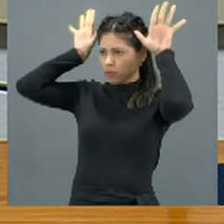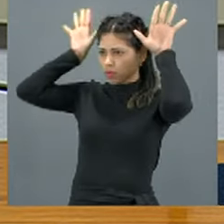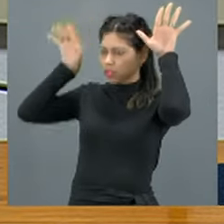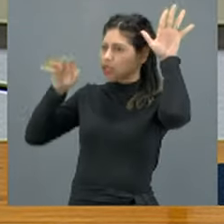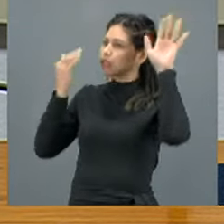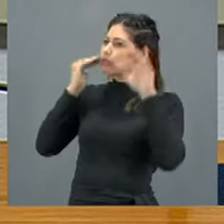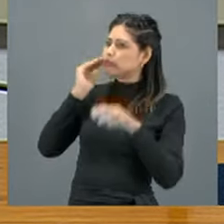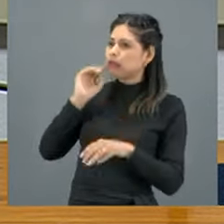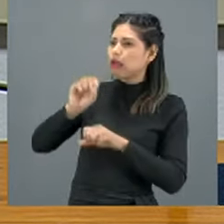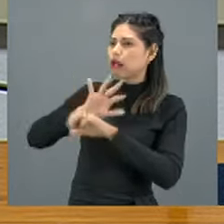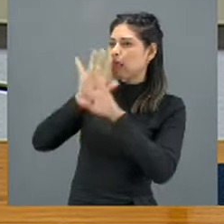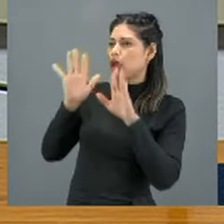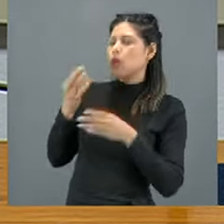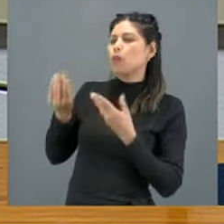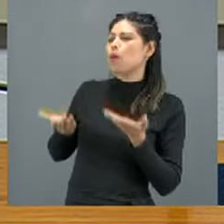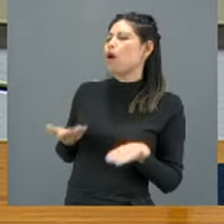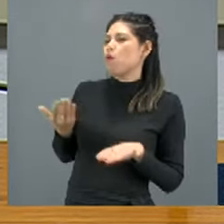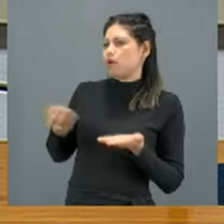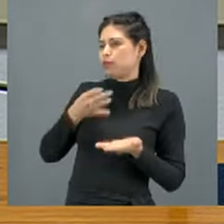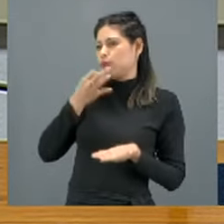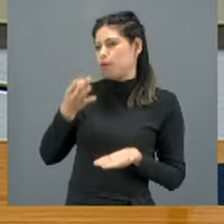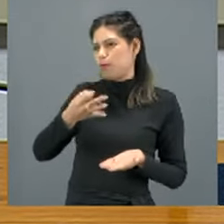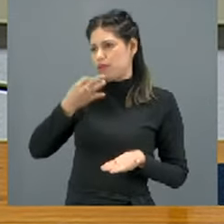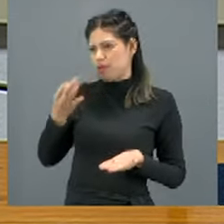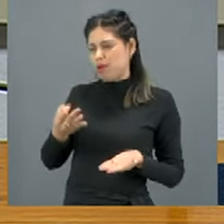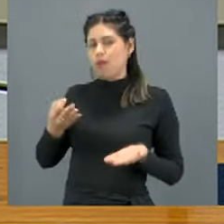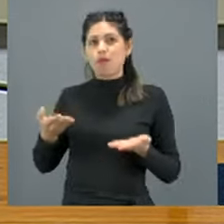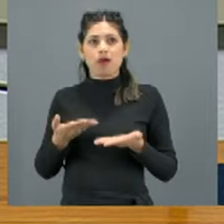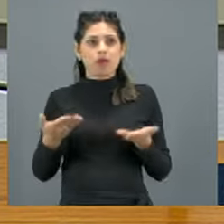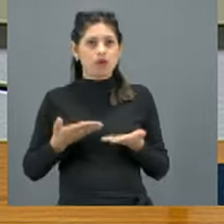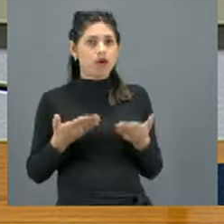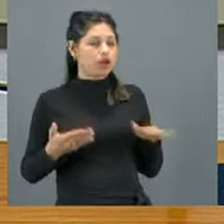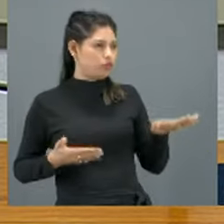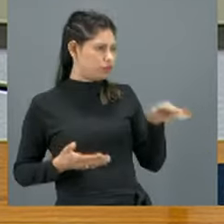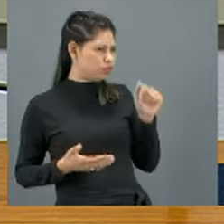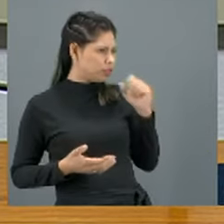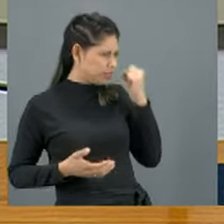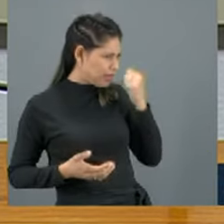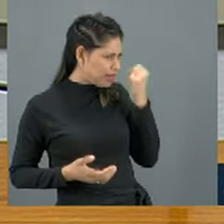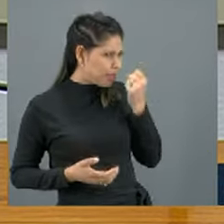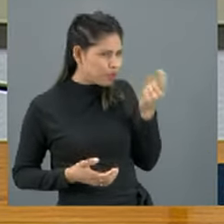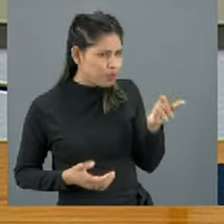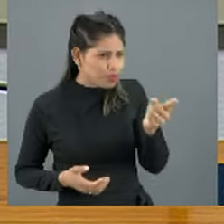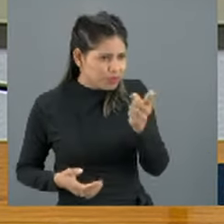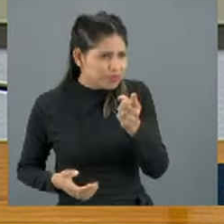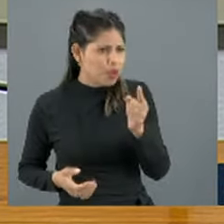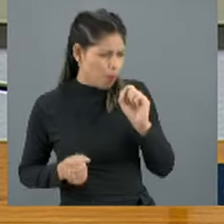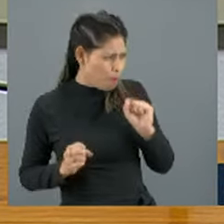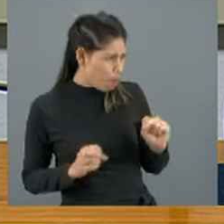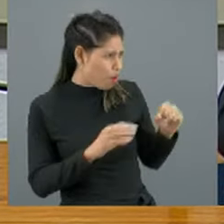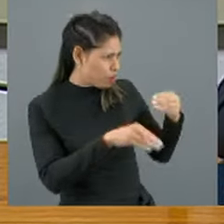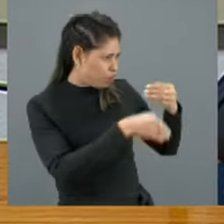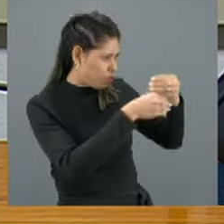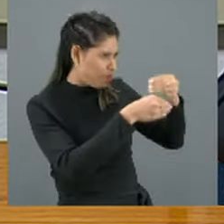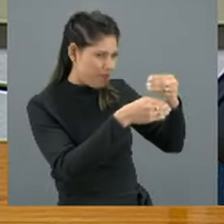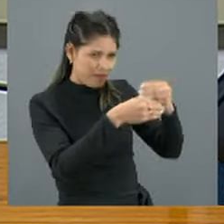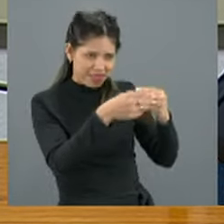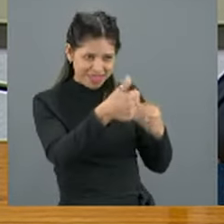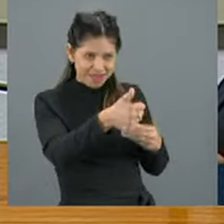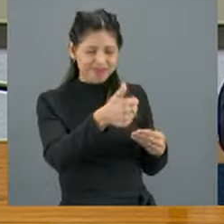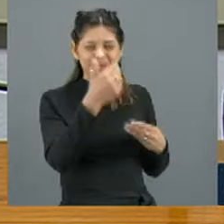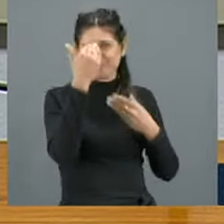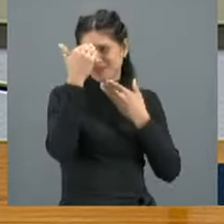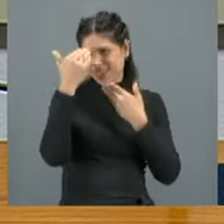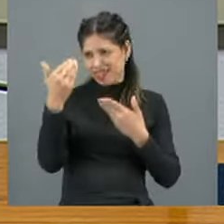observação. Eu vou passar a palavra para os senadores que aqui estão. Se faltar alguma coisa do que está escrito aqui, eu pergunto ao final. Muito obrigado,